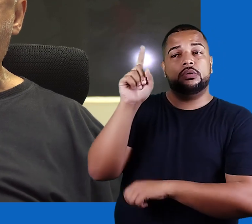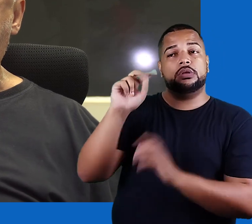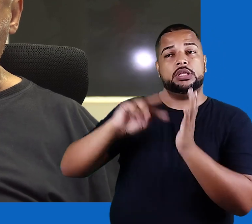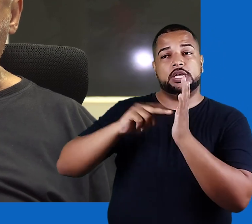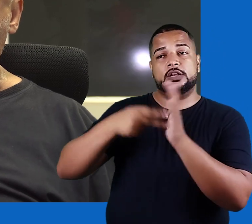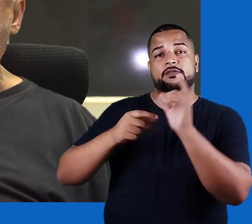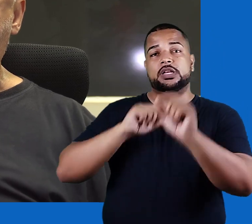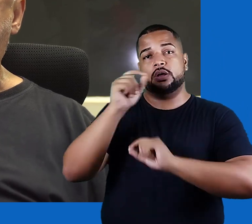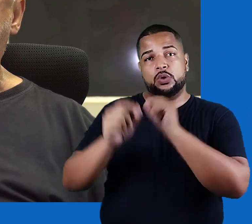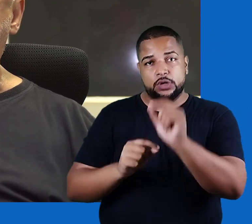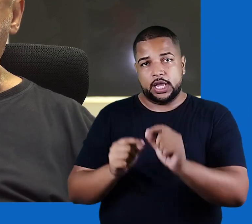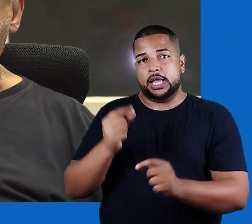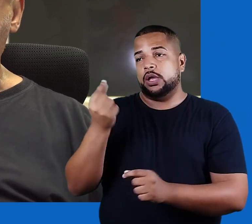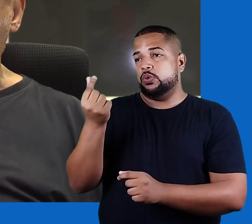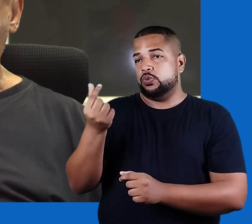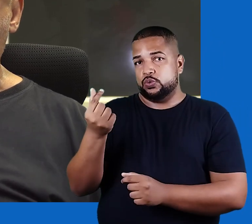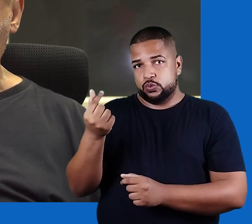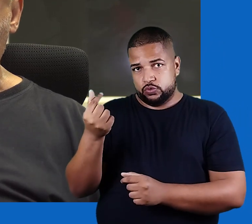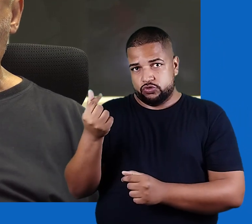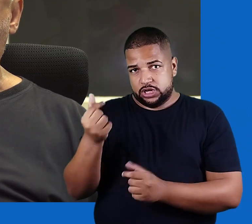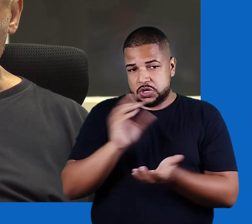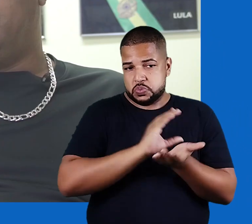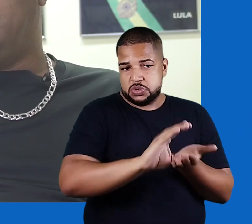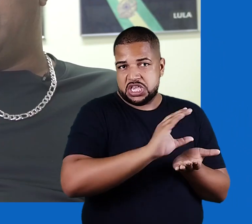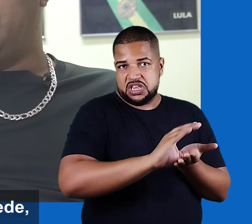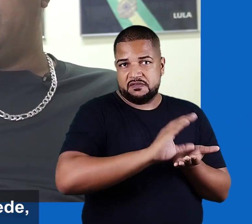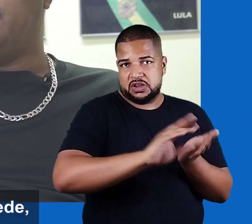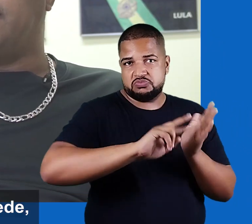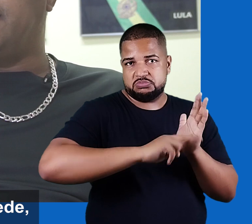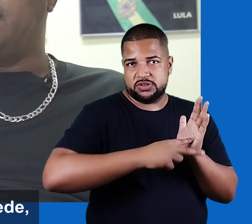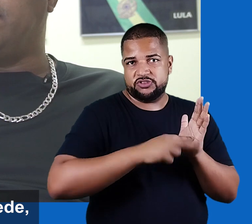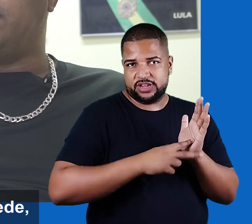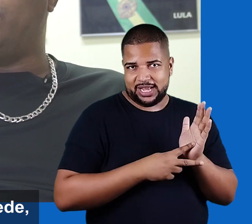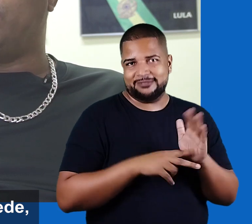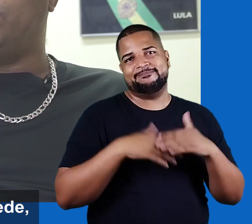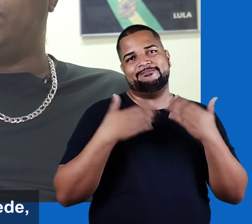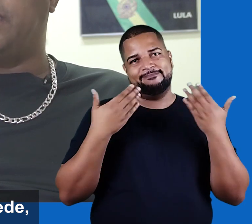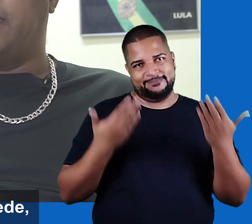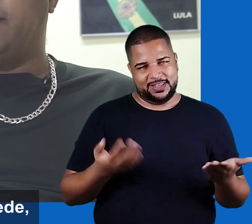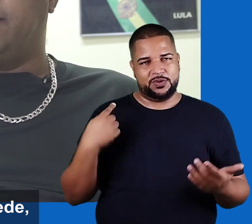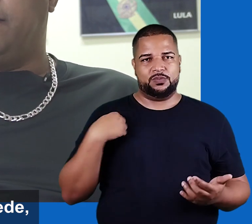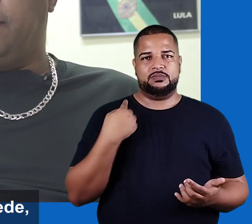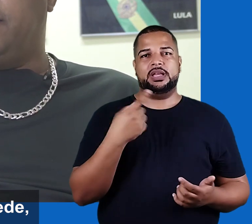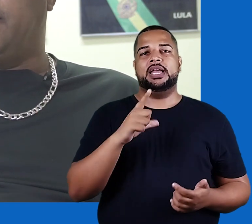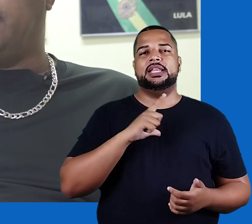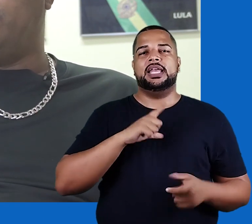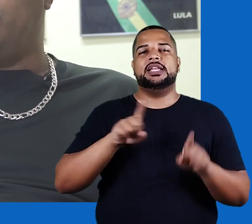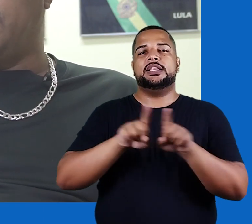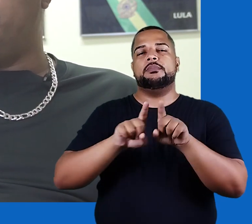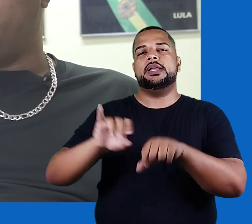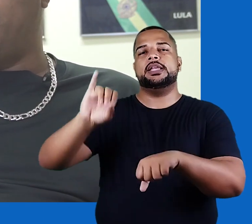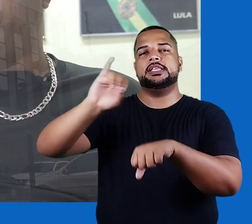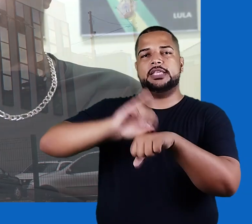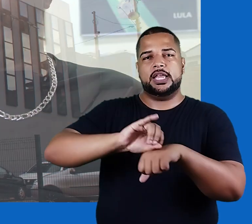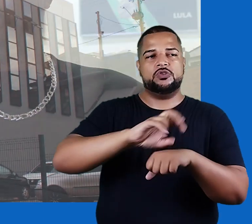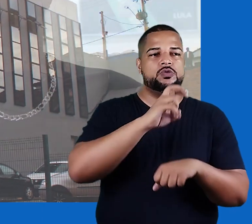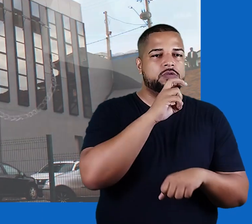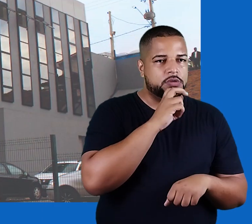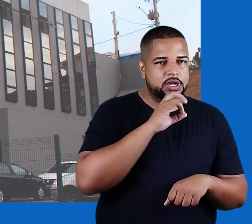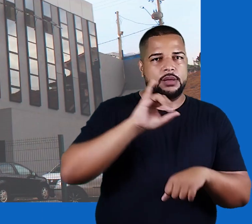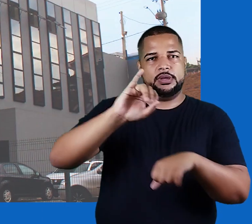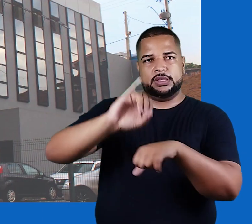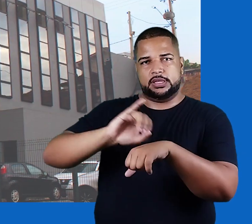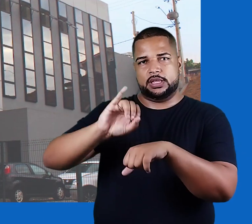para nós investir na luta do sindicato. Além da sede aqui, nós temos uma subsede, que é subsede própria também na